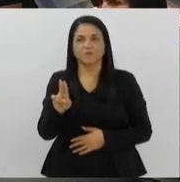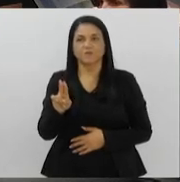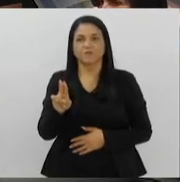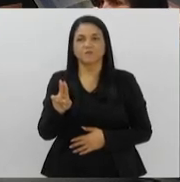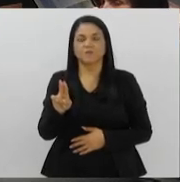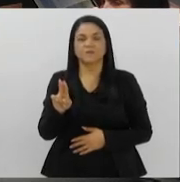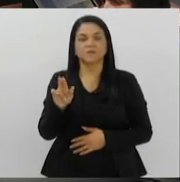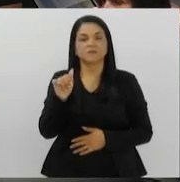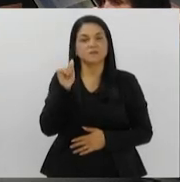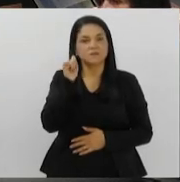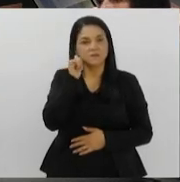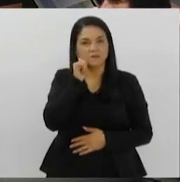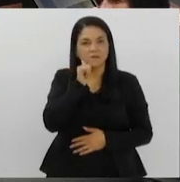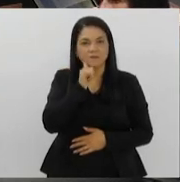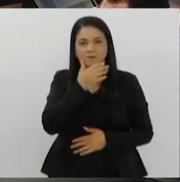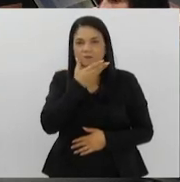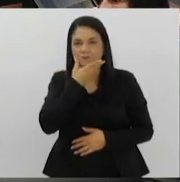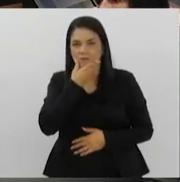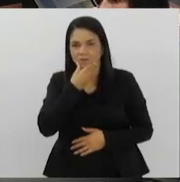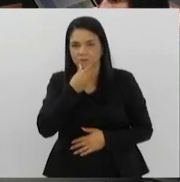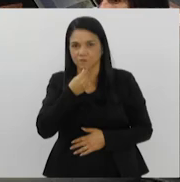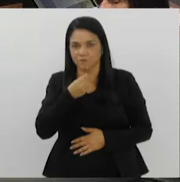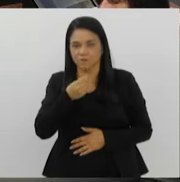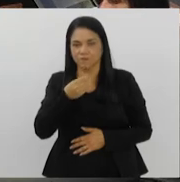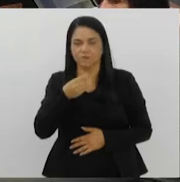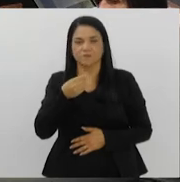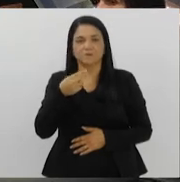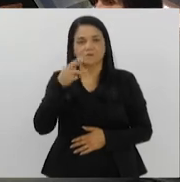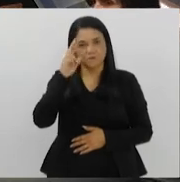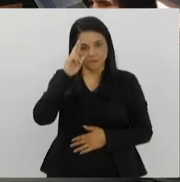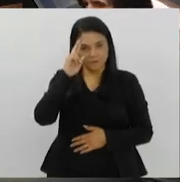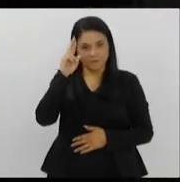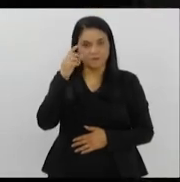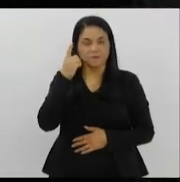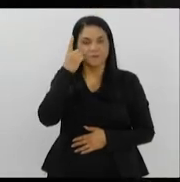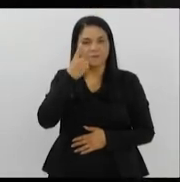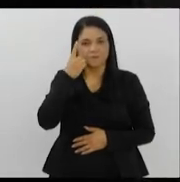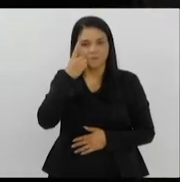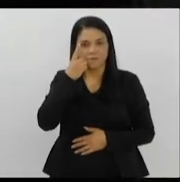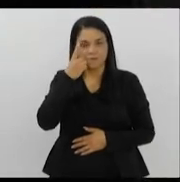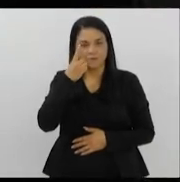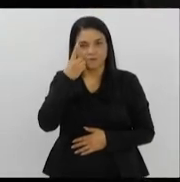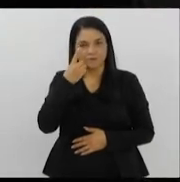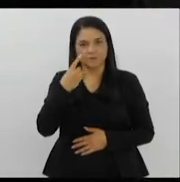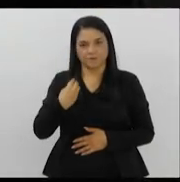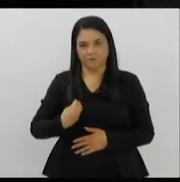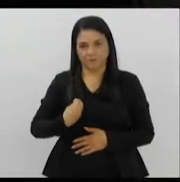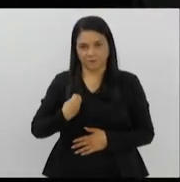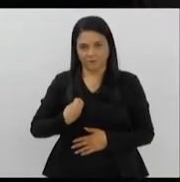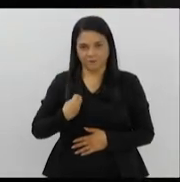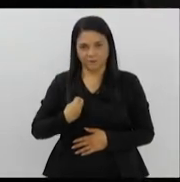senhoras e senhores deputados presentes.